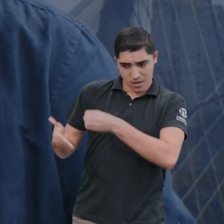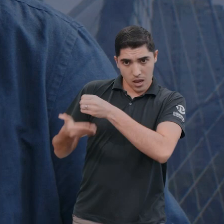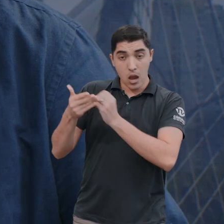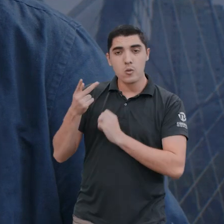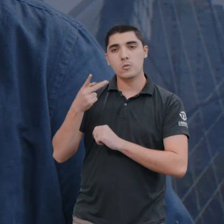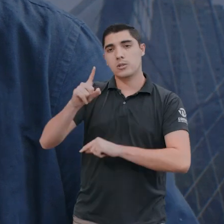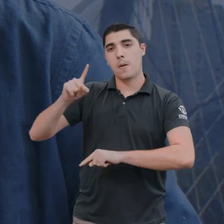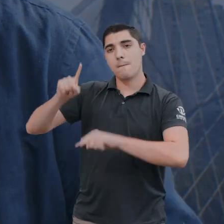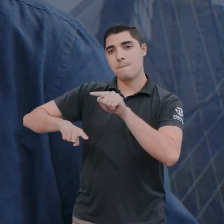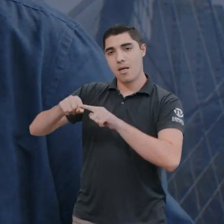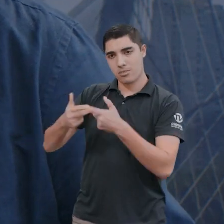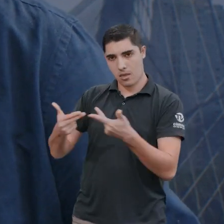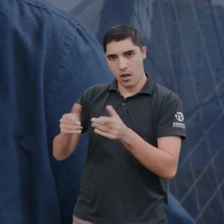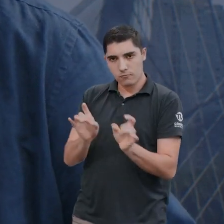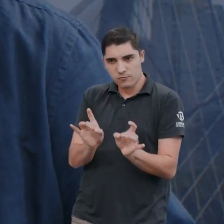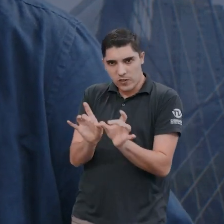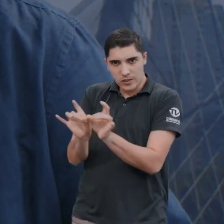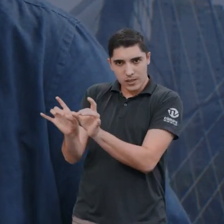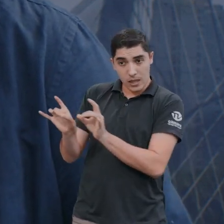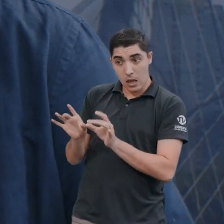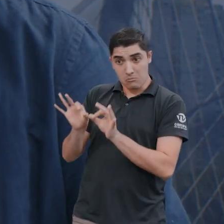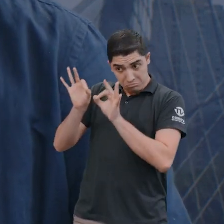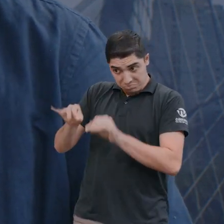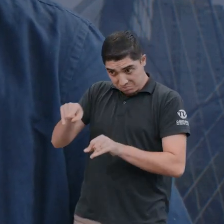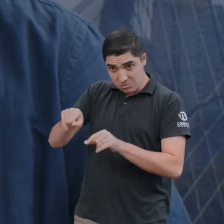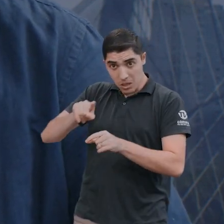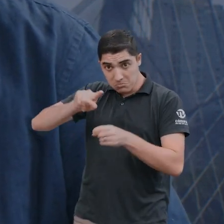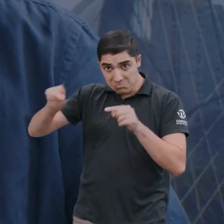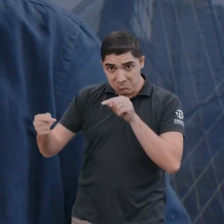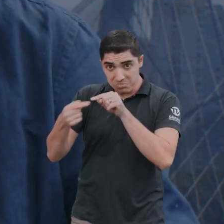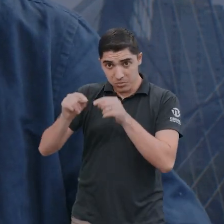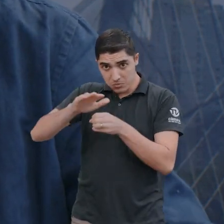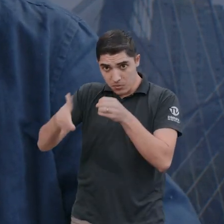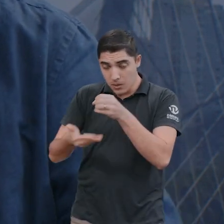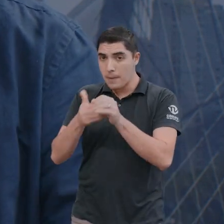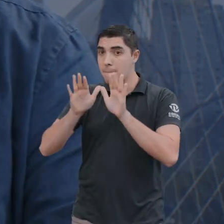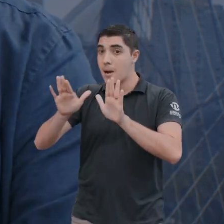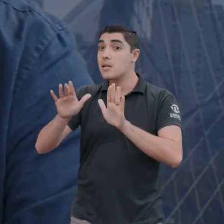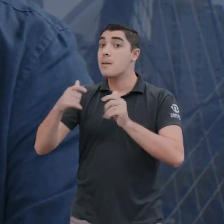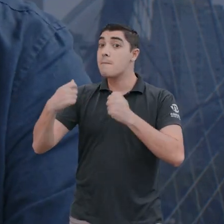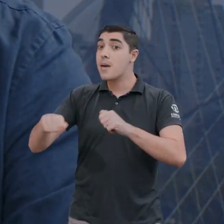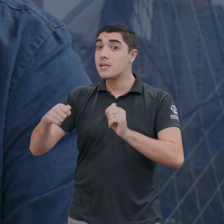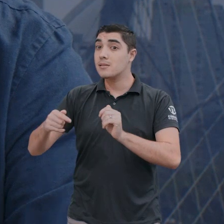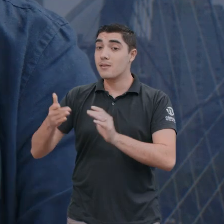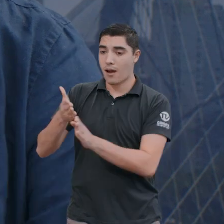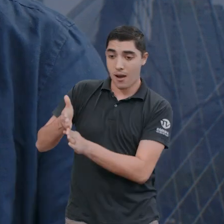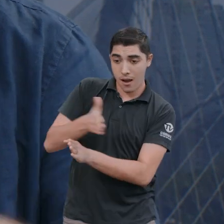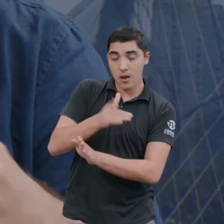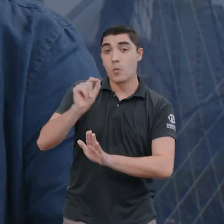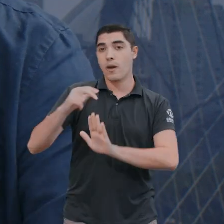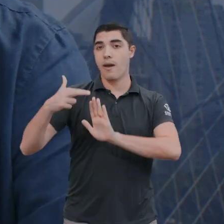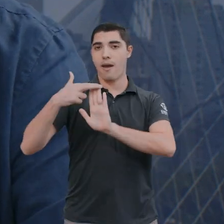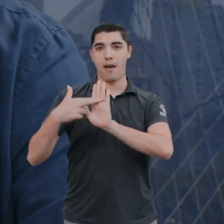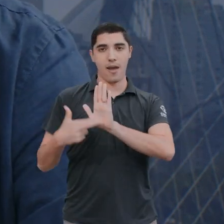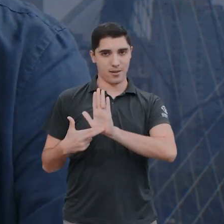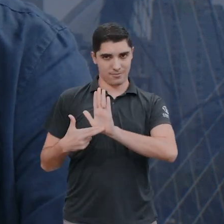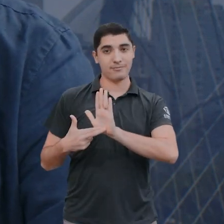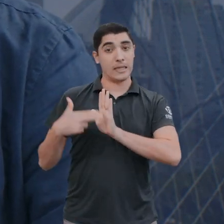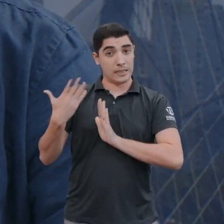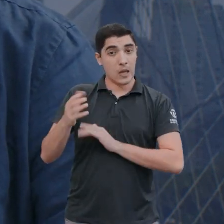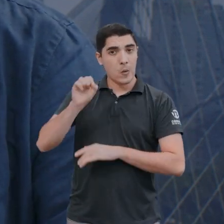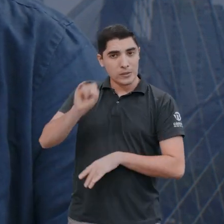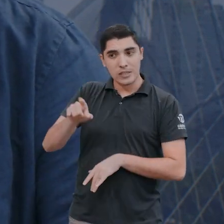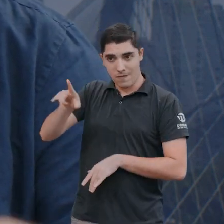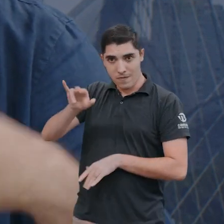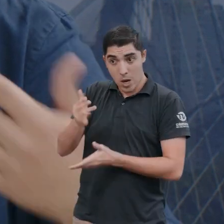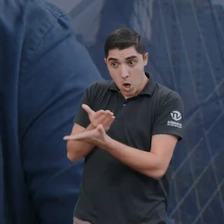seu produto no mercado como um produto sustentável requer vários steps anteriores. Então, antes mesmo da promoção desse